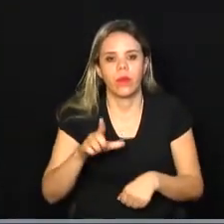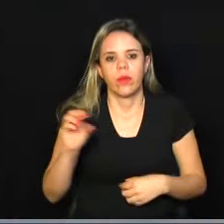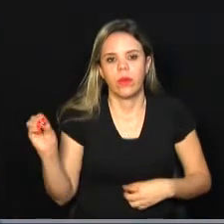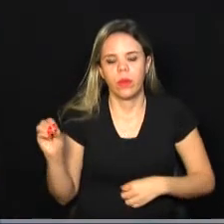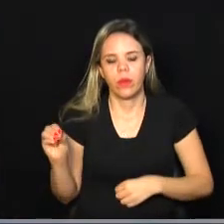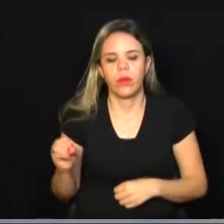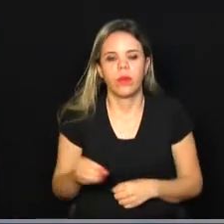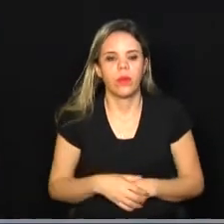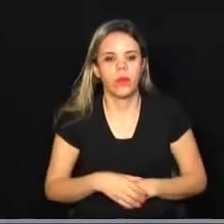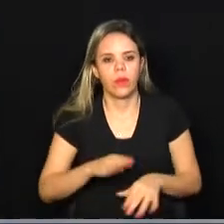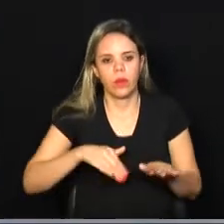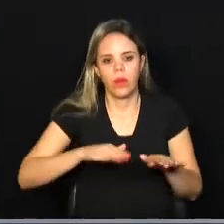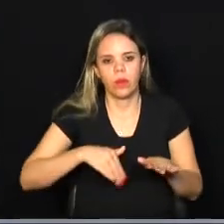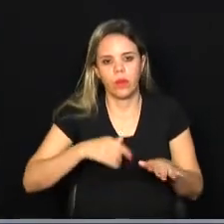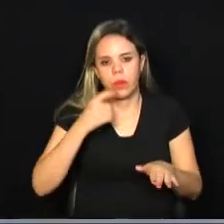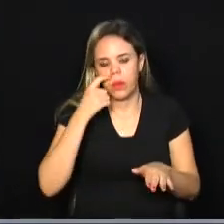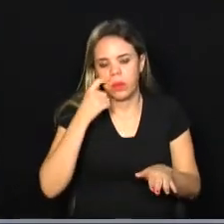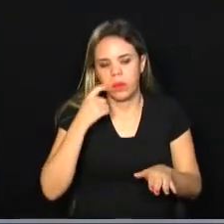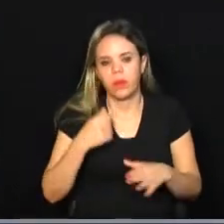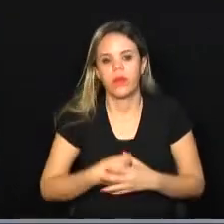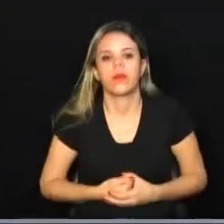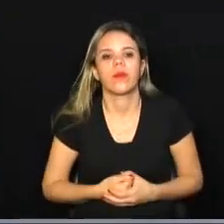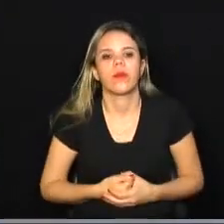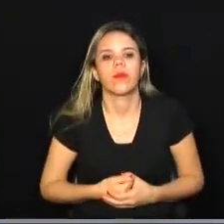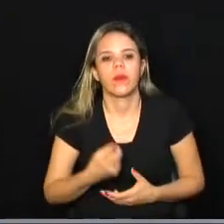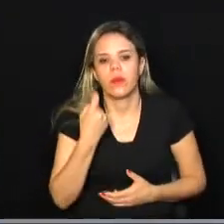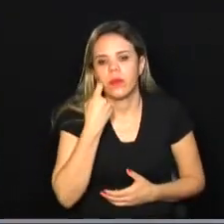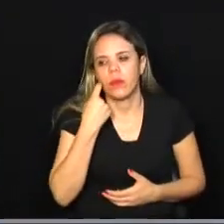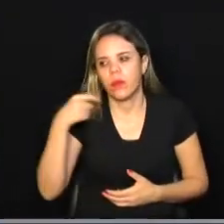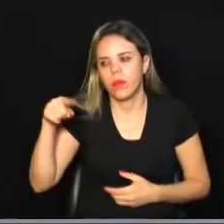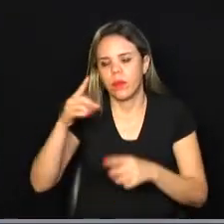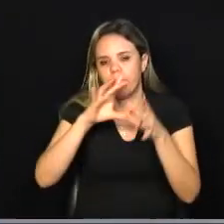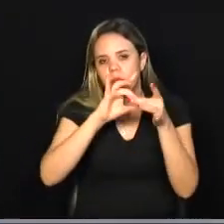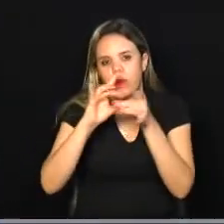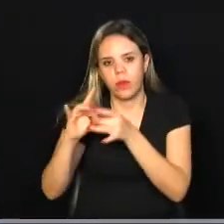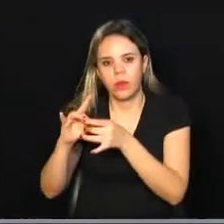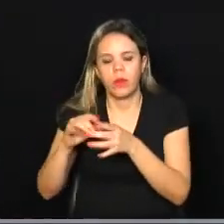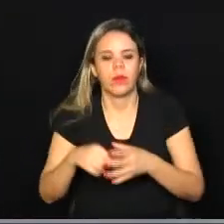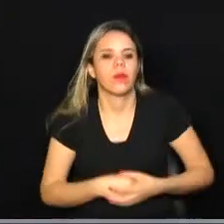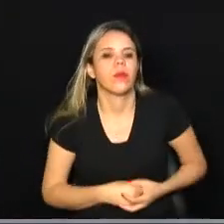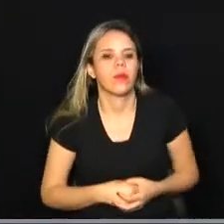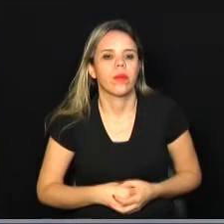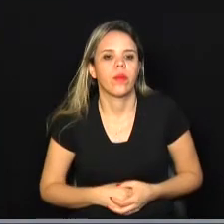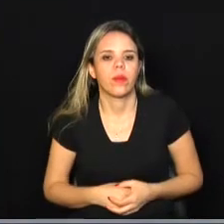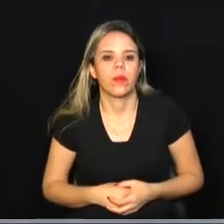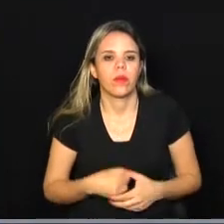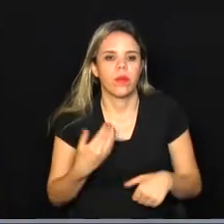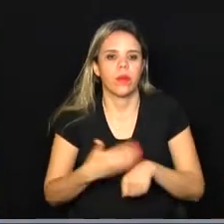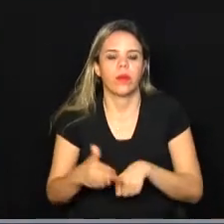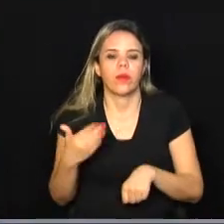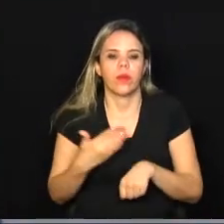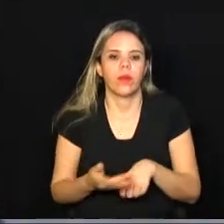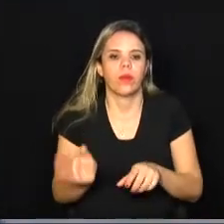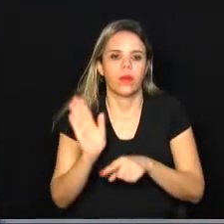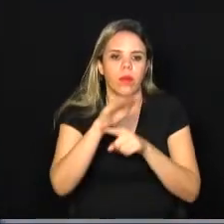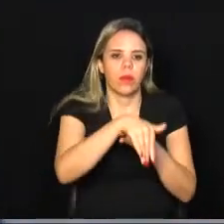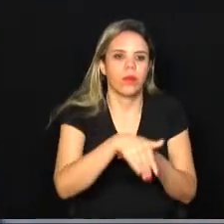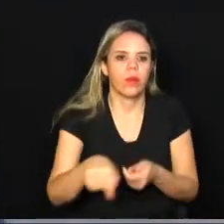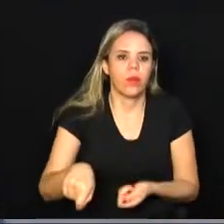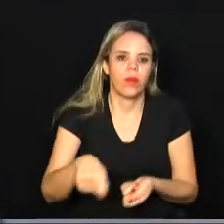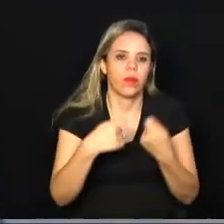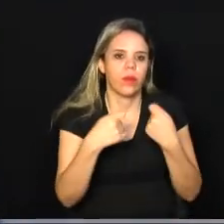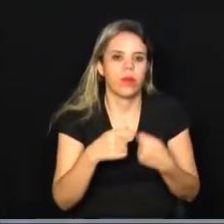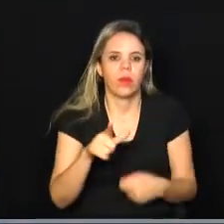Deus, nadador, né, que foi sexto agora nos Jogos Olímpicos, e um treinamento de vôlei. O Léo